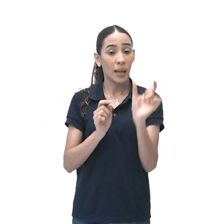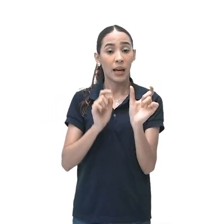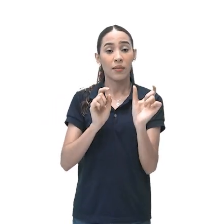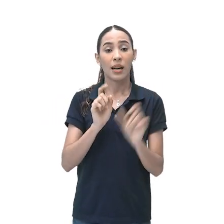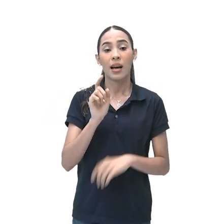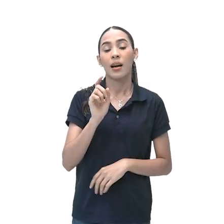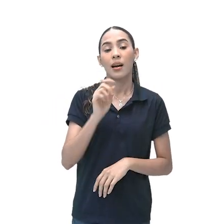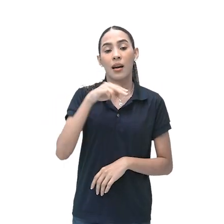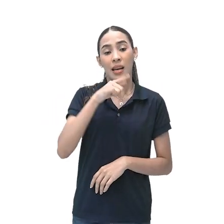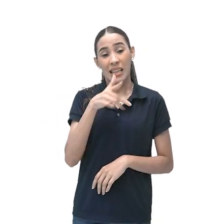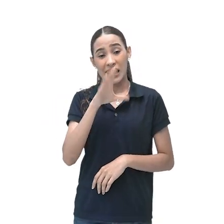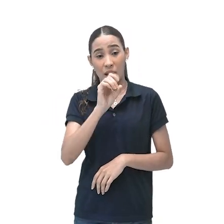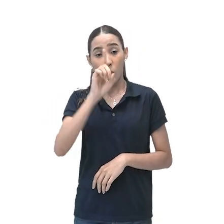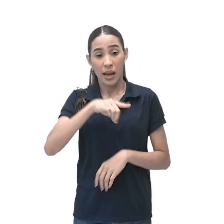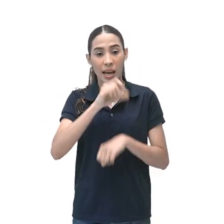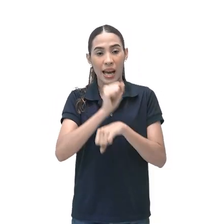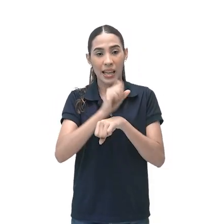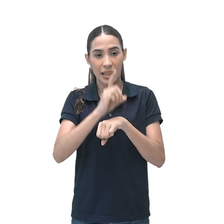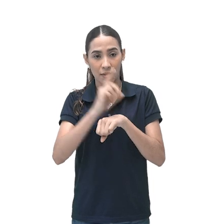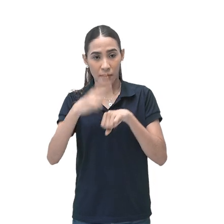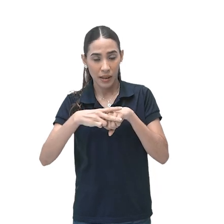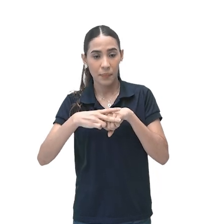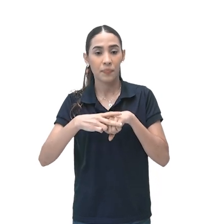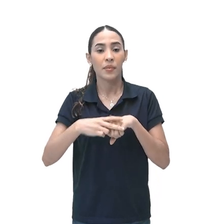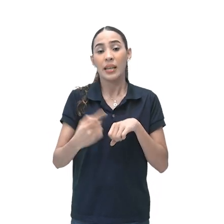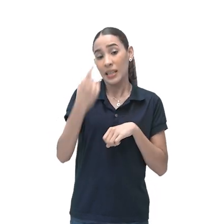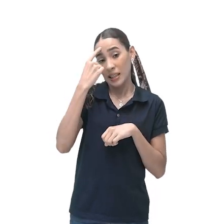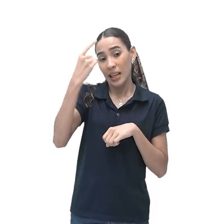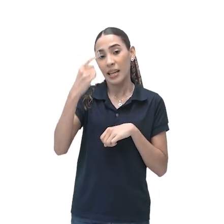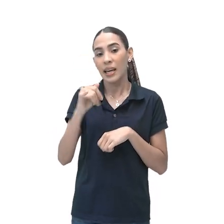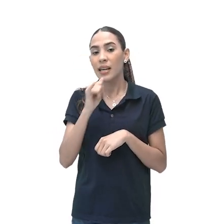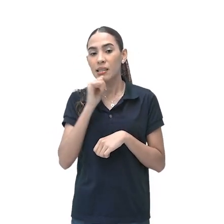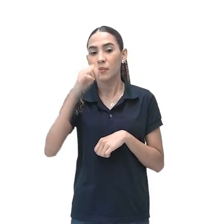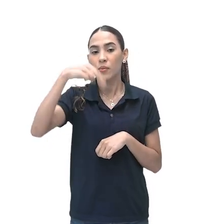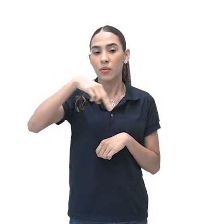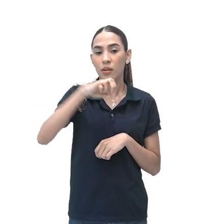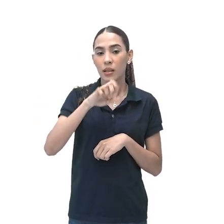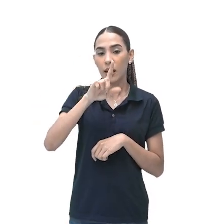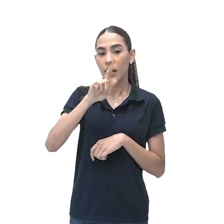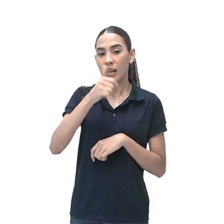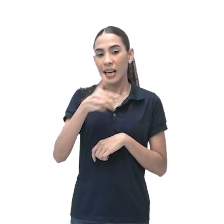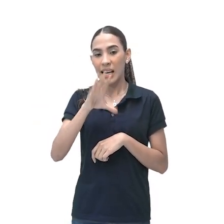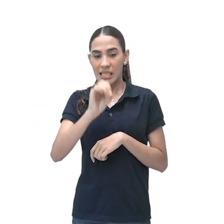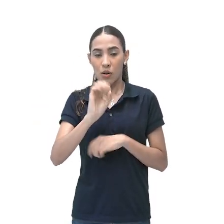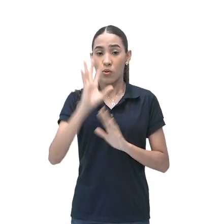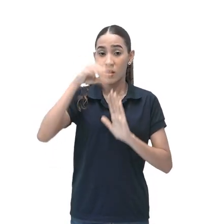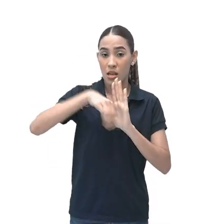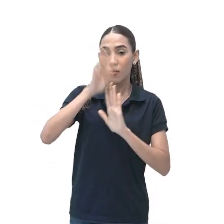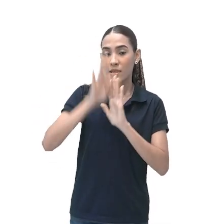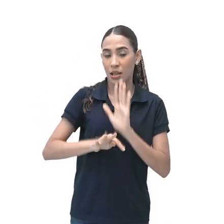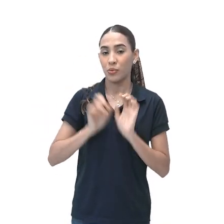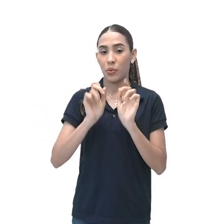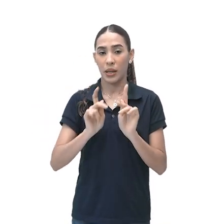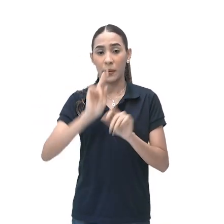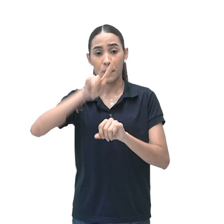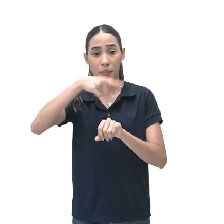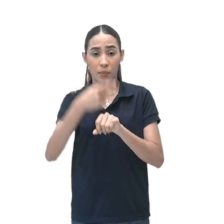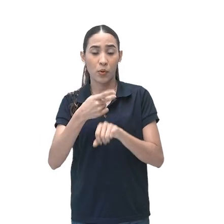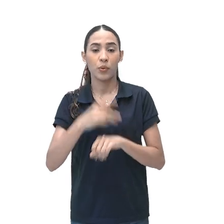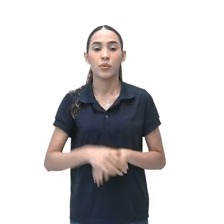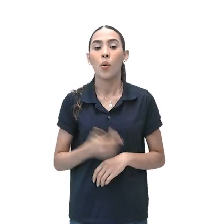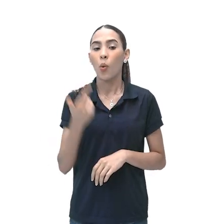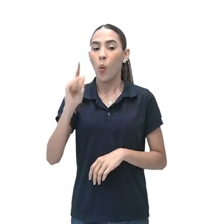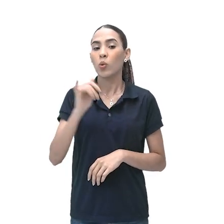que traz para a gente a ideia de negação no texto, ok? Na sequência,